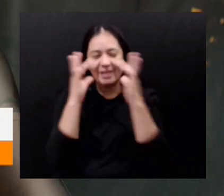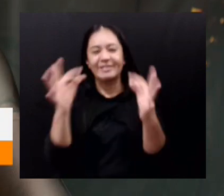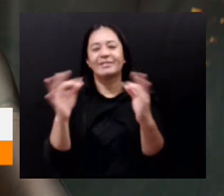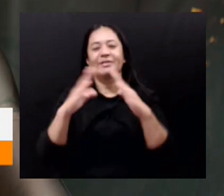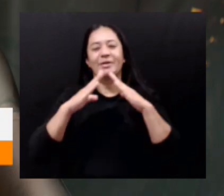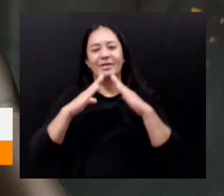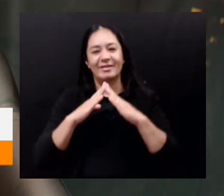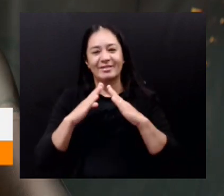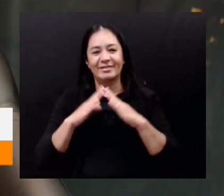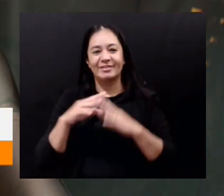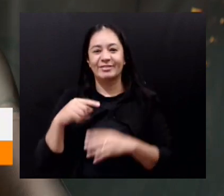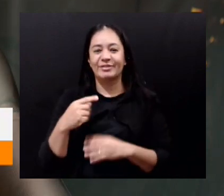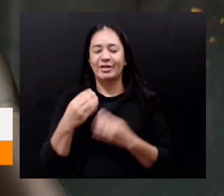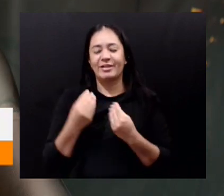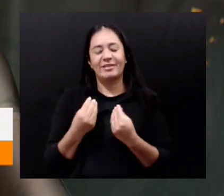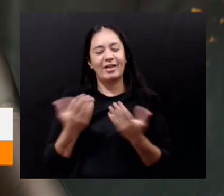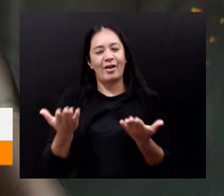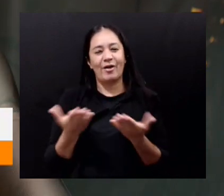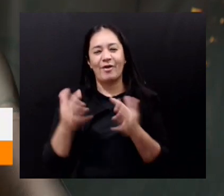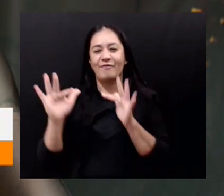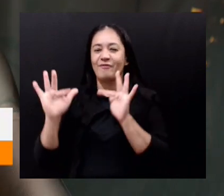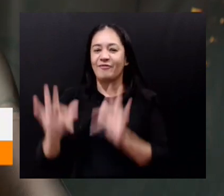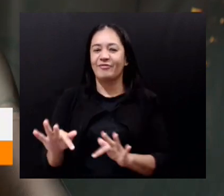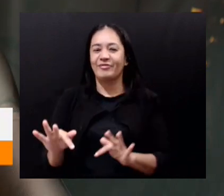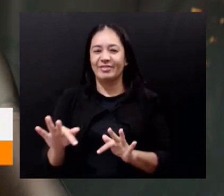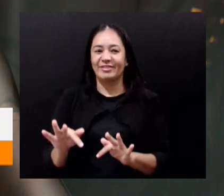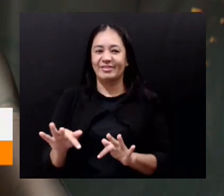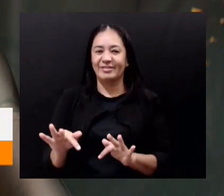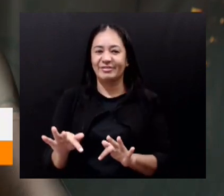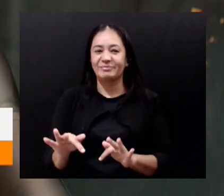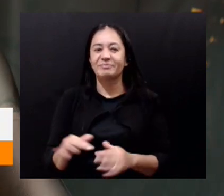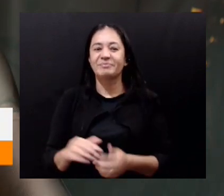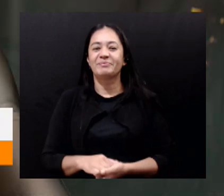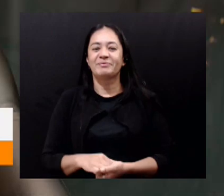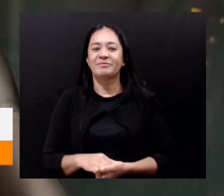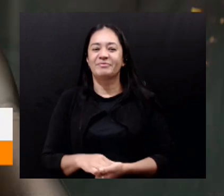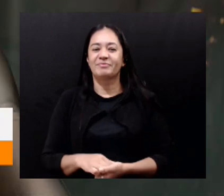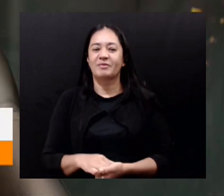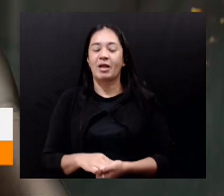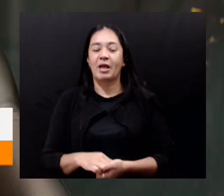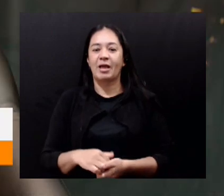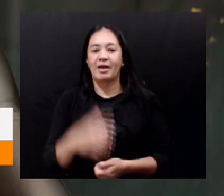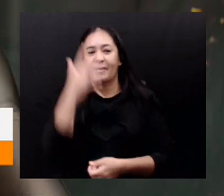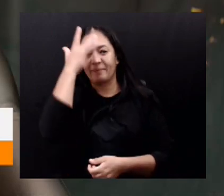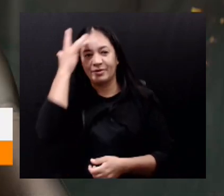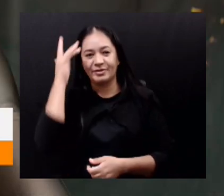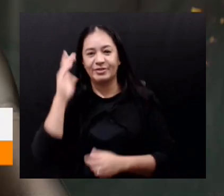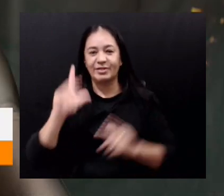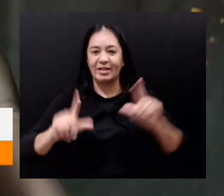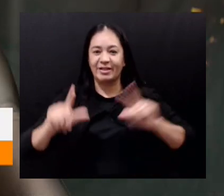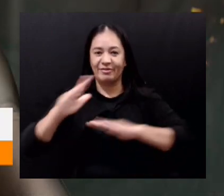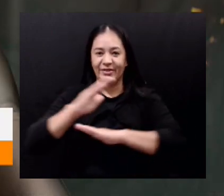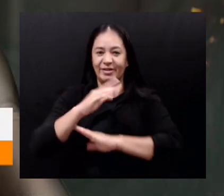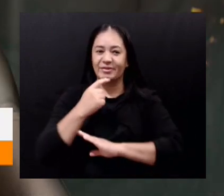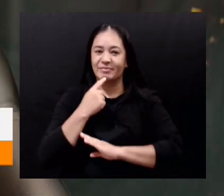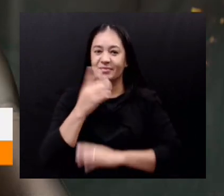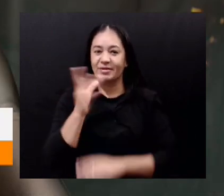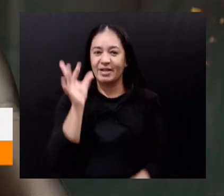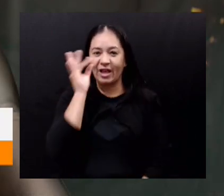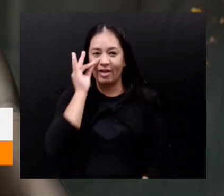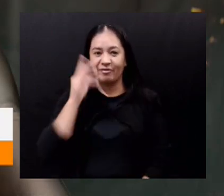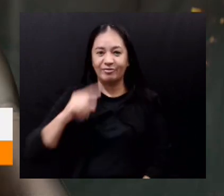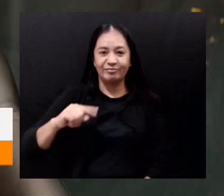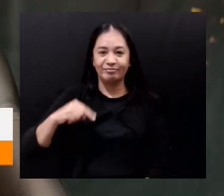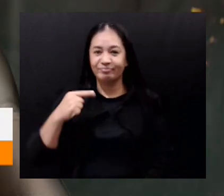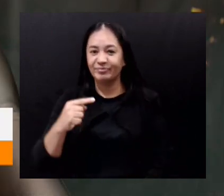entregando lá para o plenário José Maria Matosinho, que o pessoal da TV Câmara Campinas entra ao vivo daqui a pouquinho. E amanhã, quinta-feira,